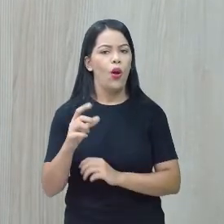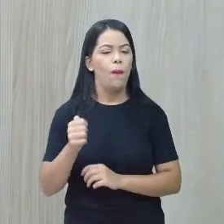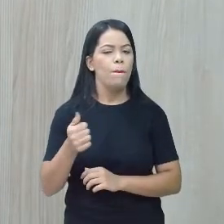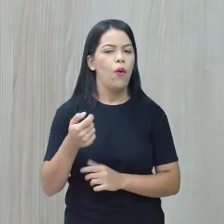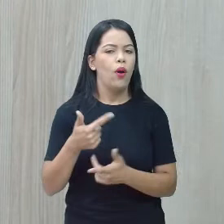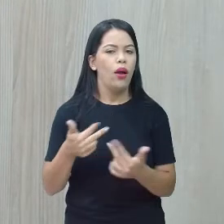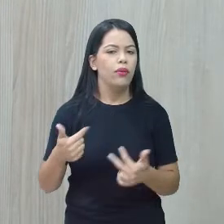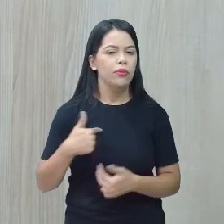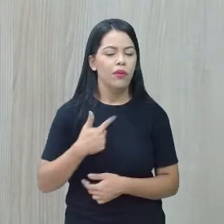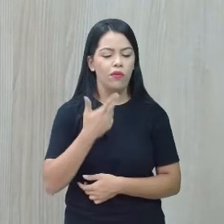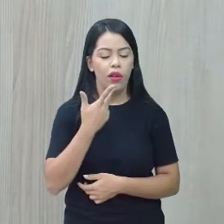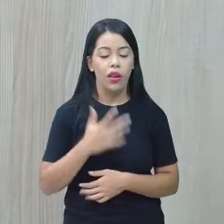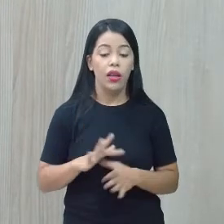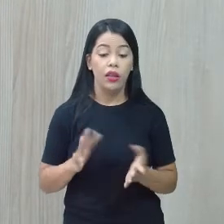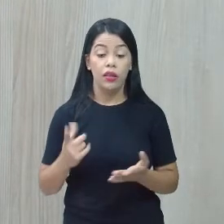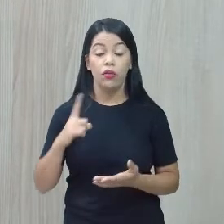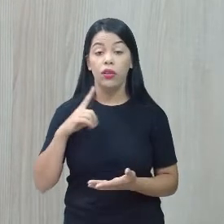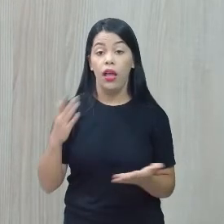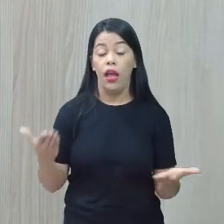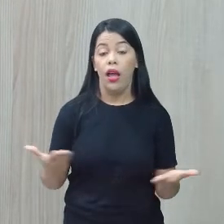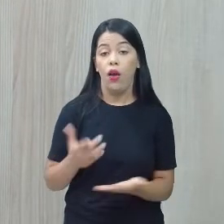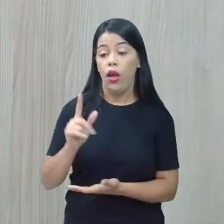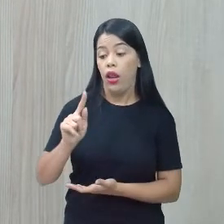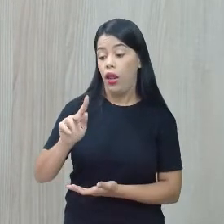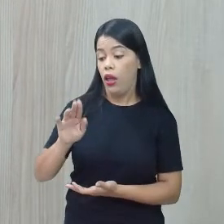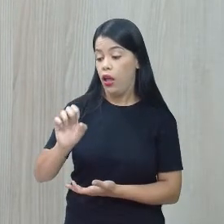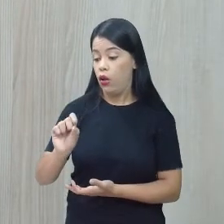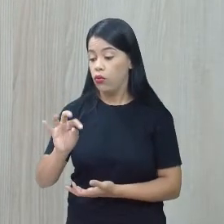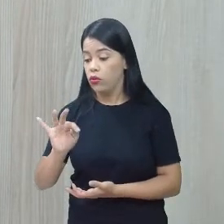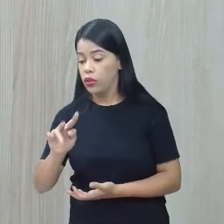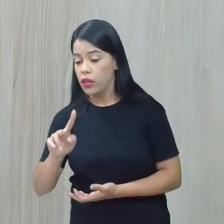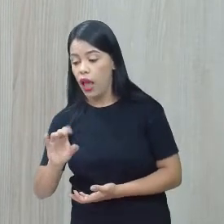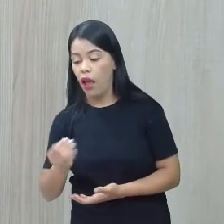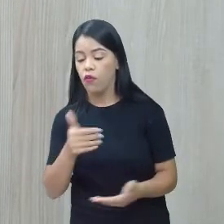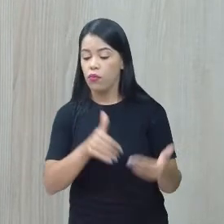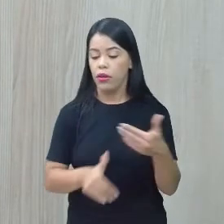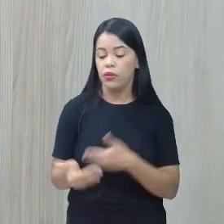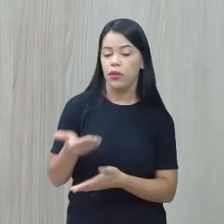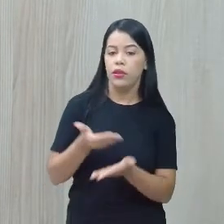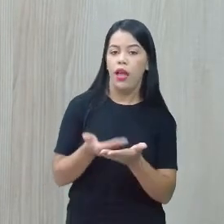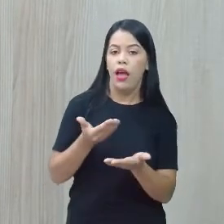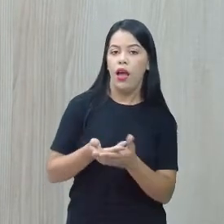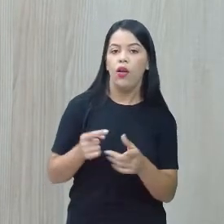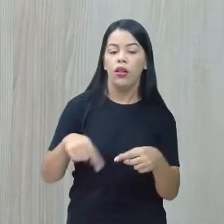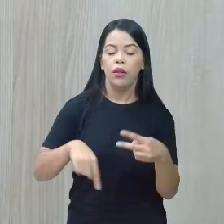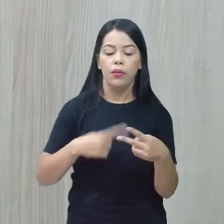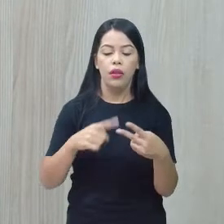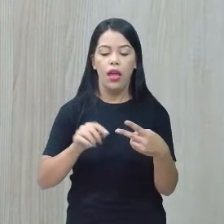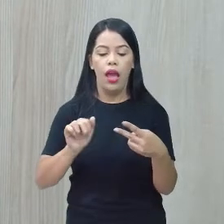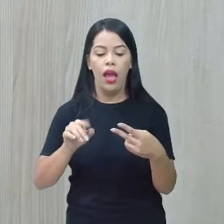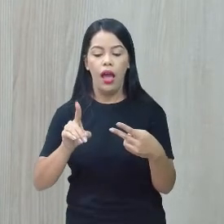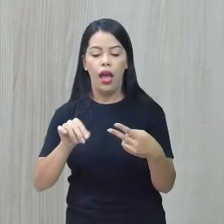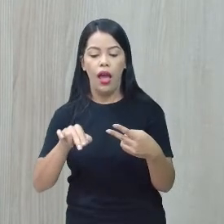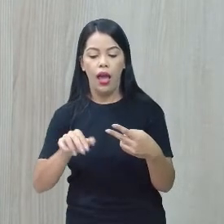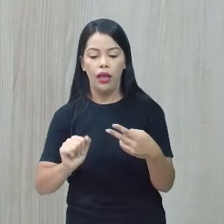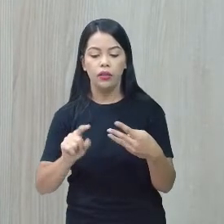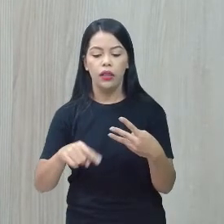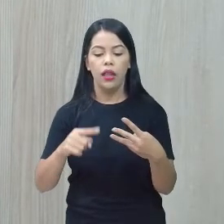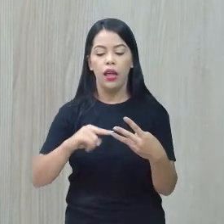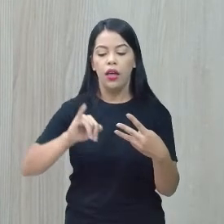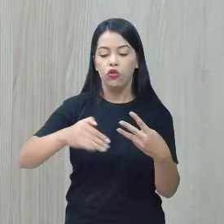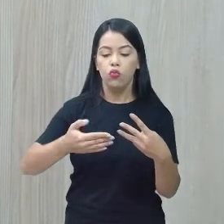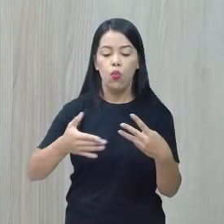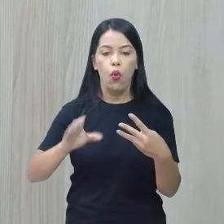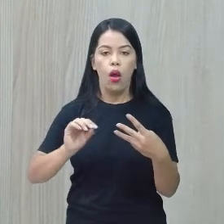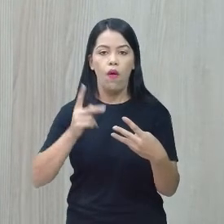temos aqui o Gustavo participando da aula, a Adna também participando da aula, o João disse